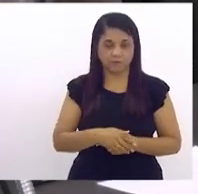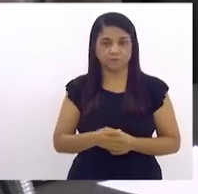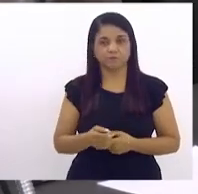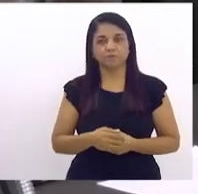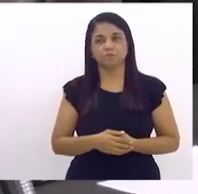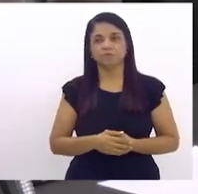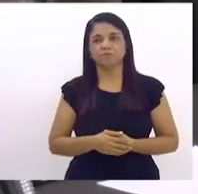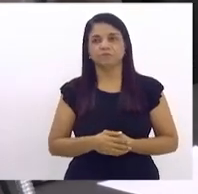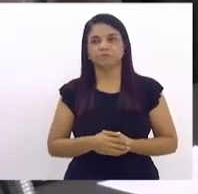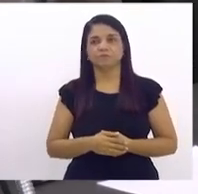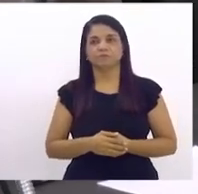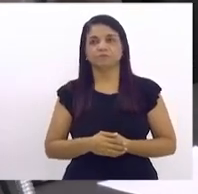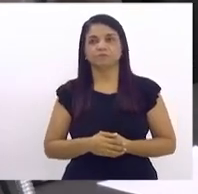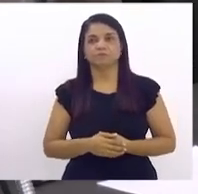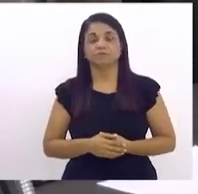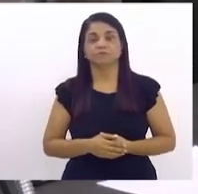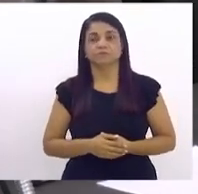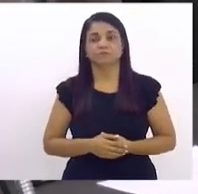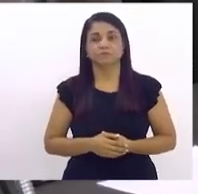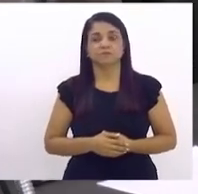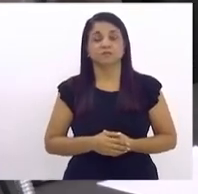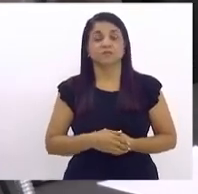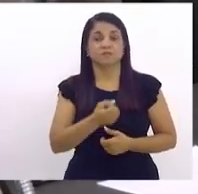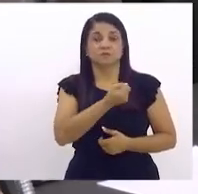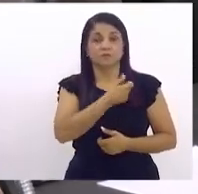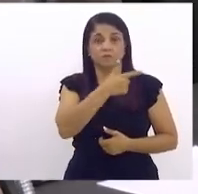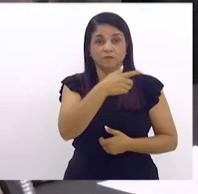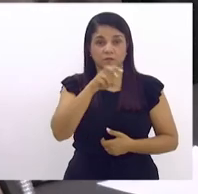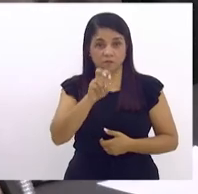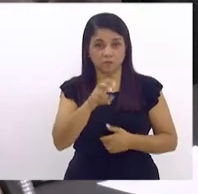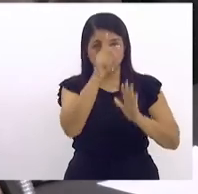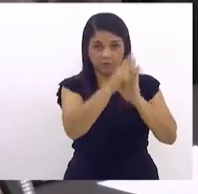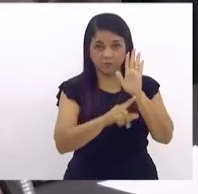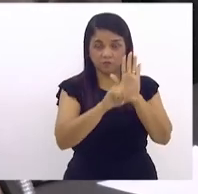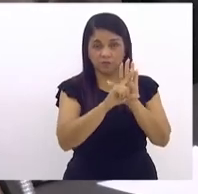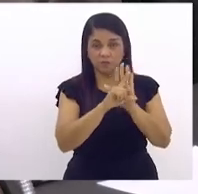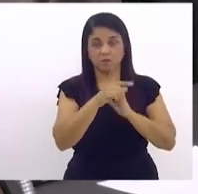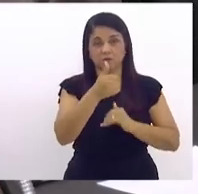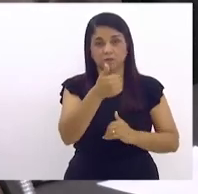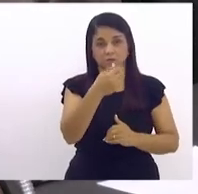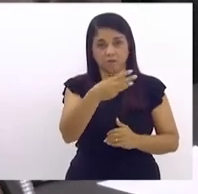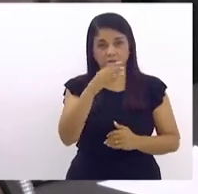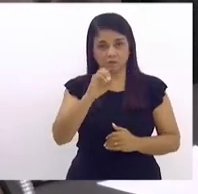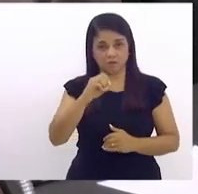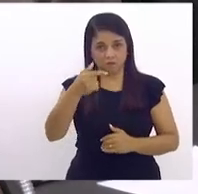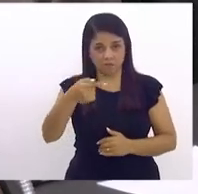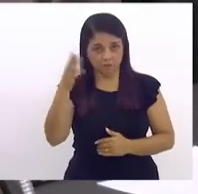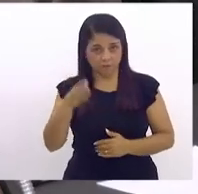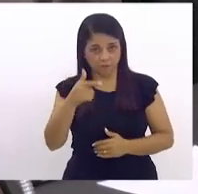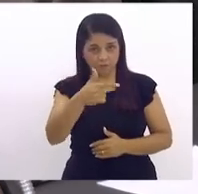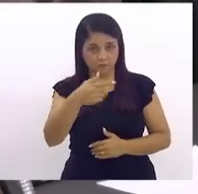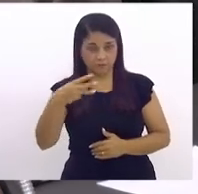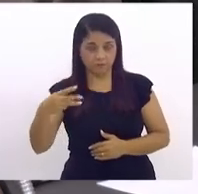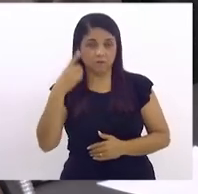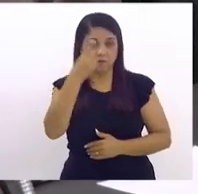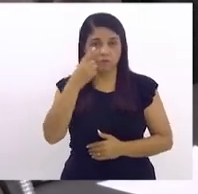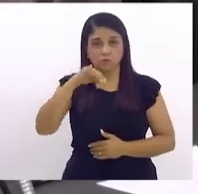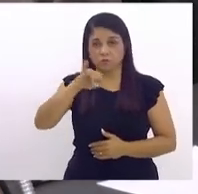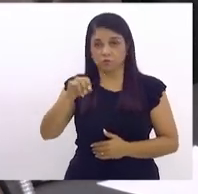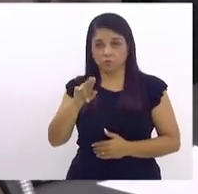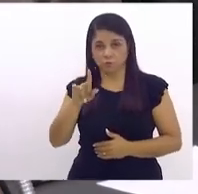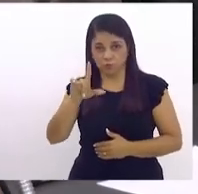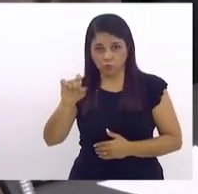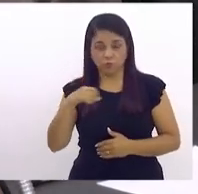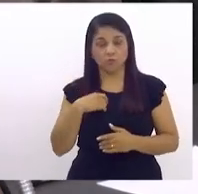Passemos ao item 25 da pauta, projeto de lei 1307 de 23, de autoria do deputado Júlio Rocha,